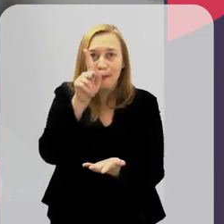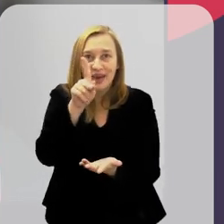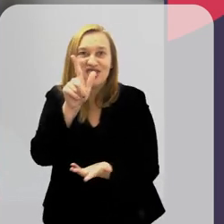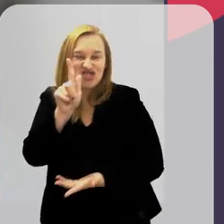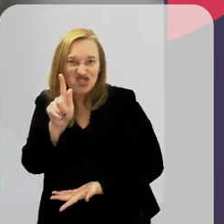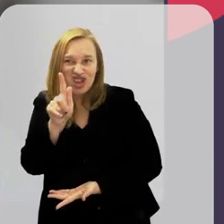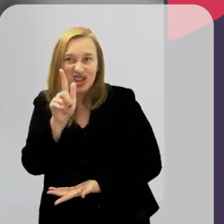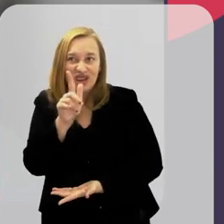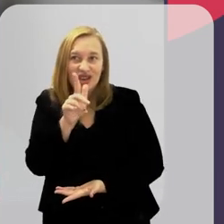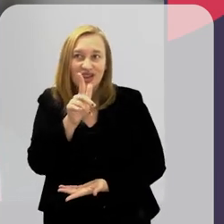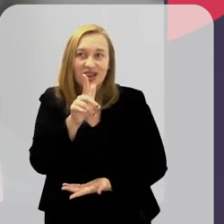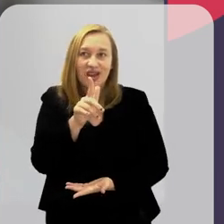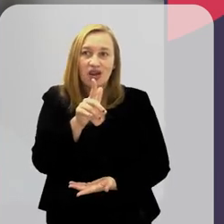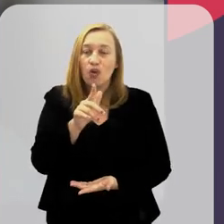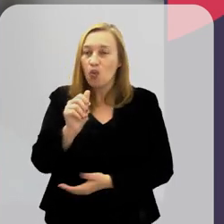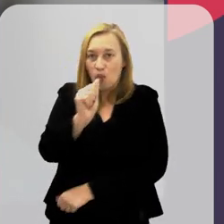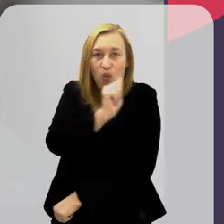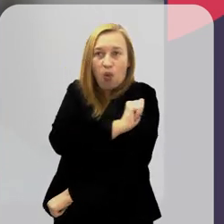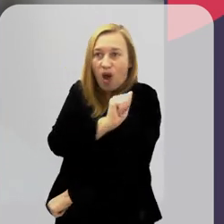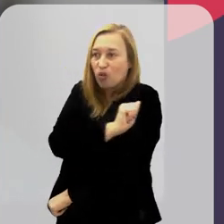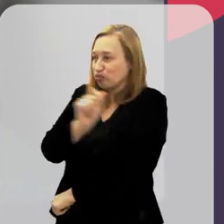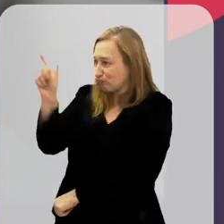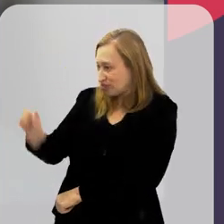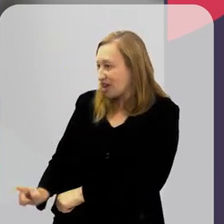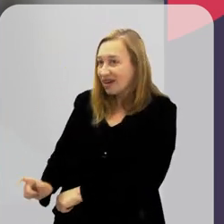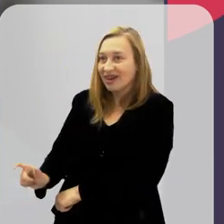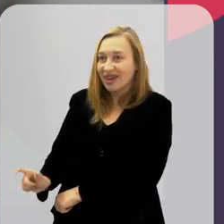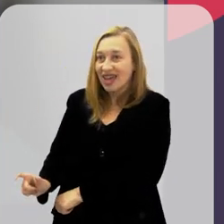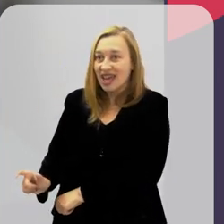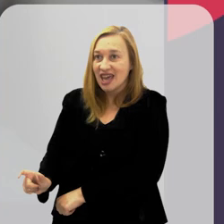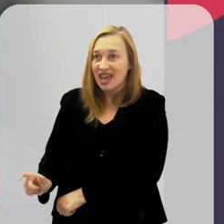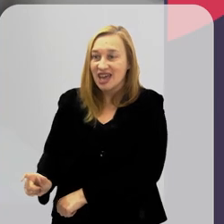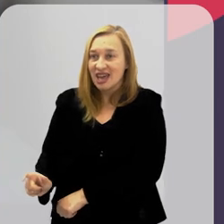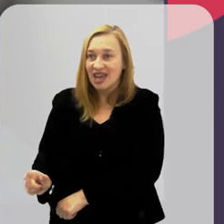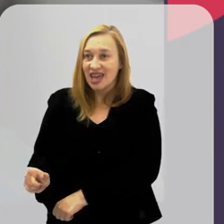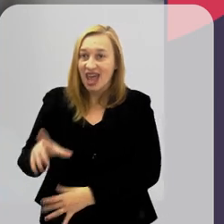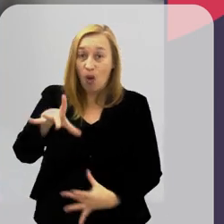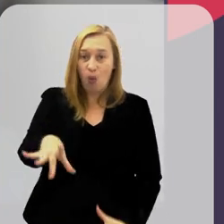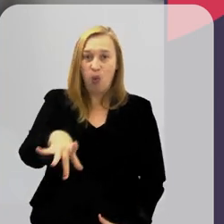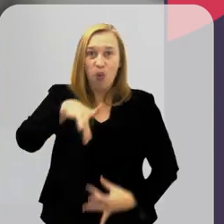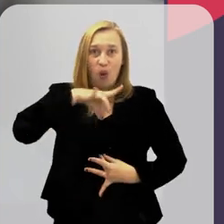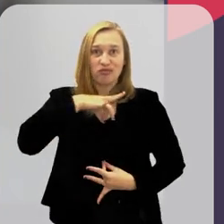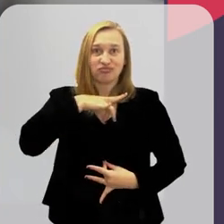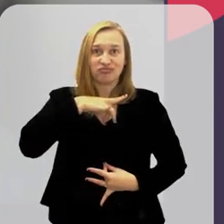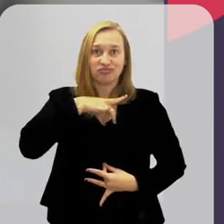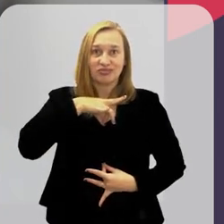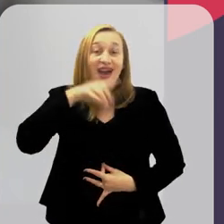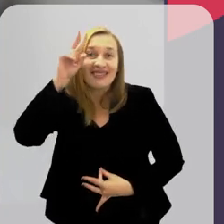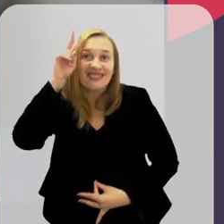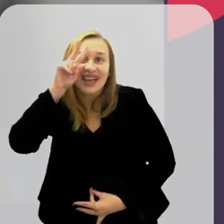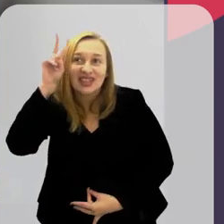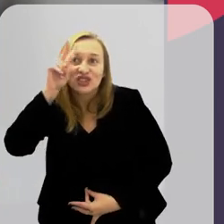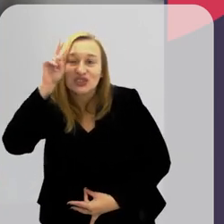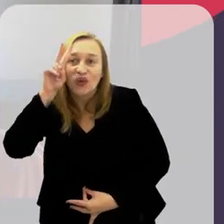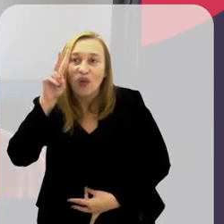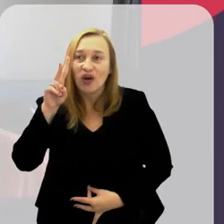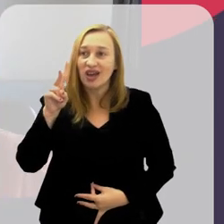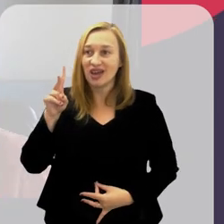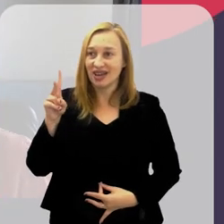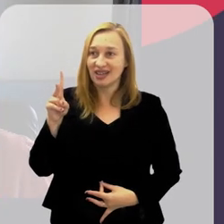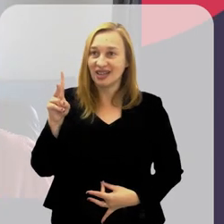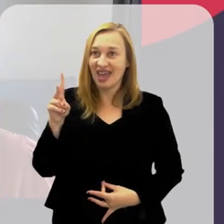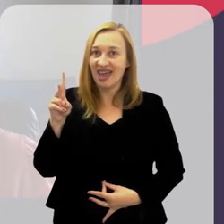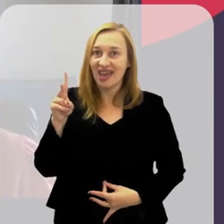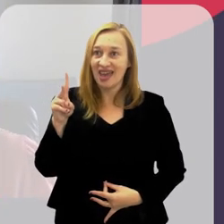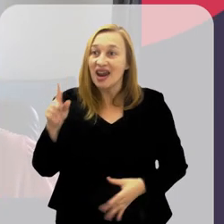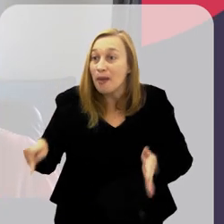RPG, o participante, né, o aluno, no caso, ele vira um autor da história. Ele é